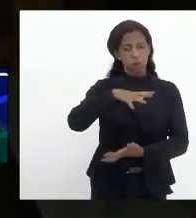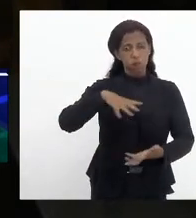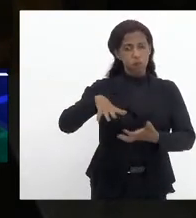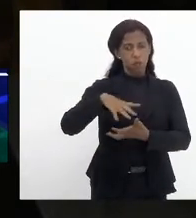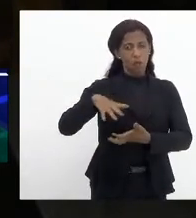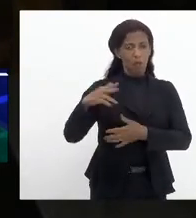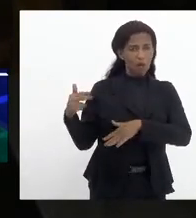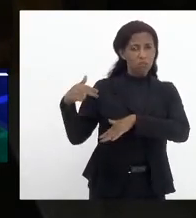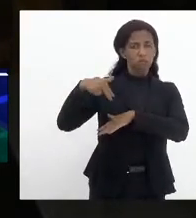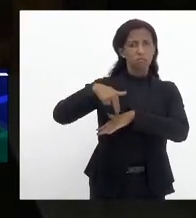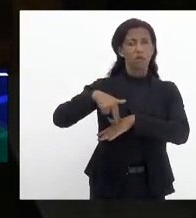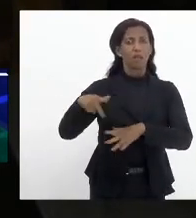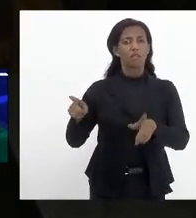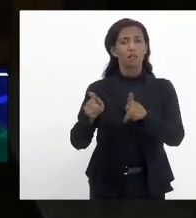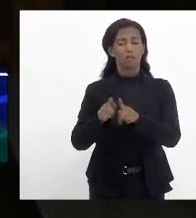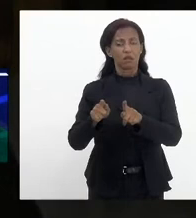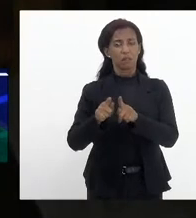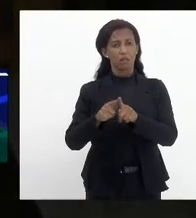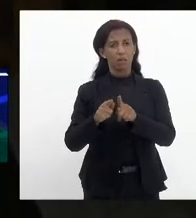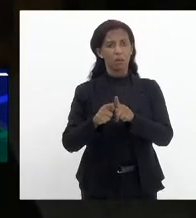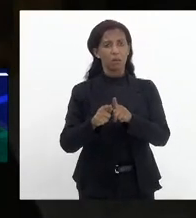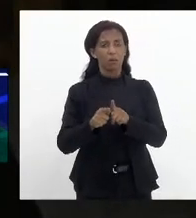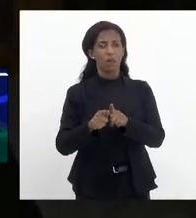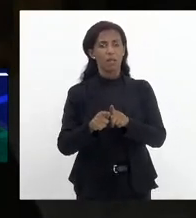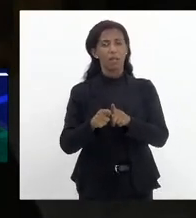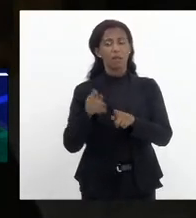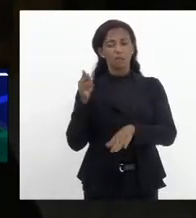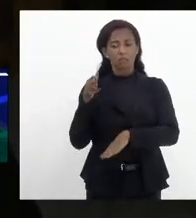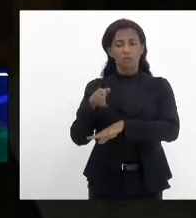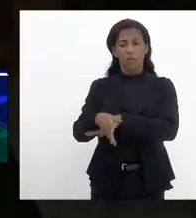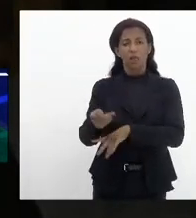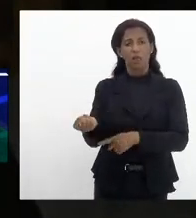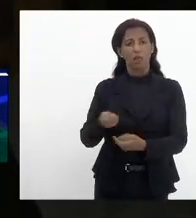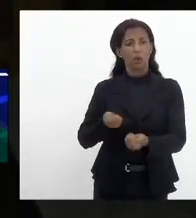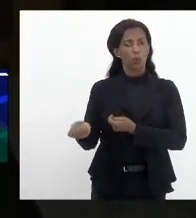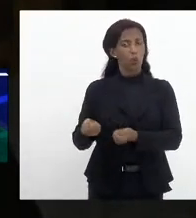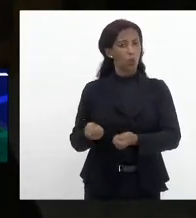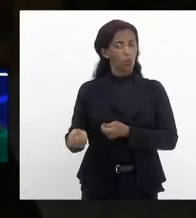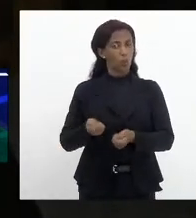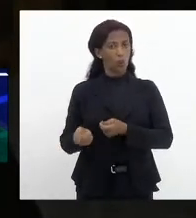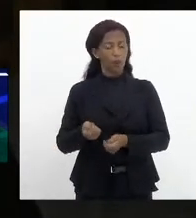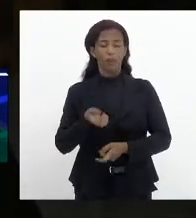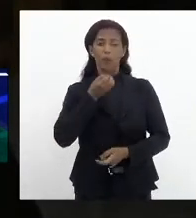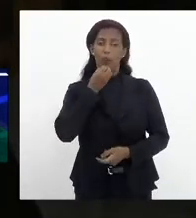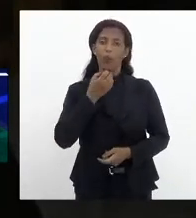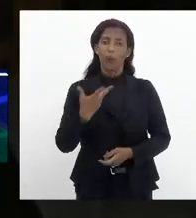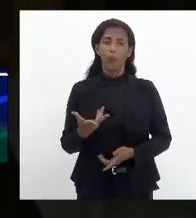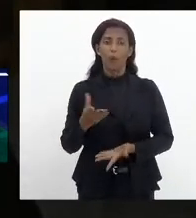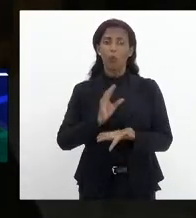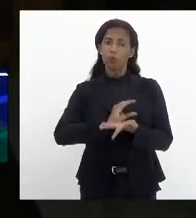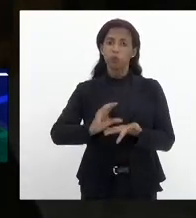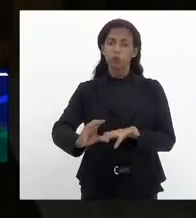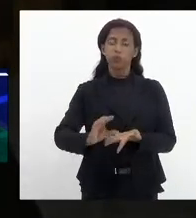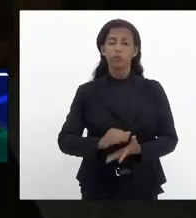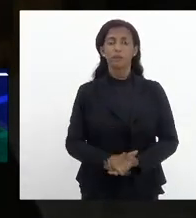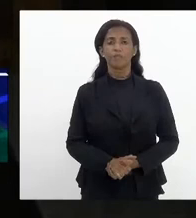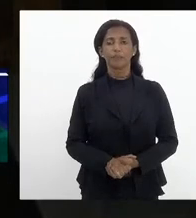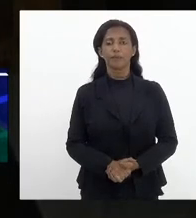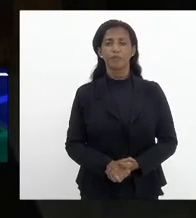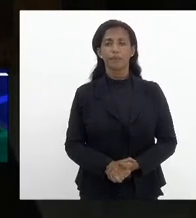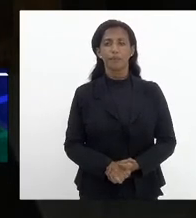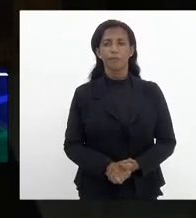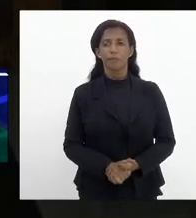elas colocam, inclusive injetam na economia um bom recurso,